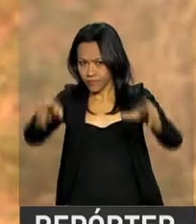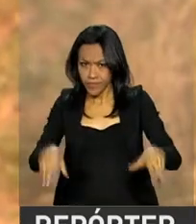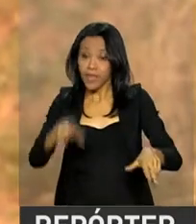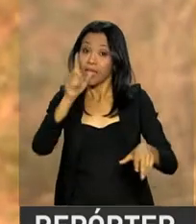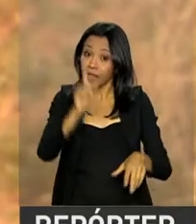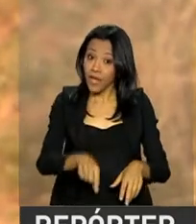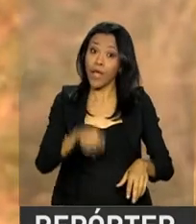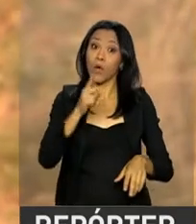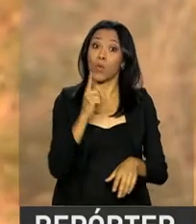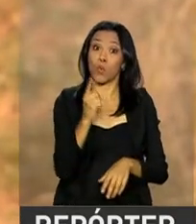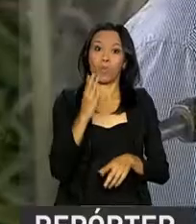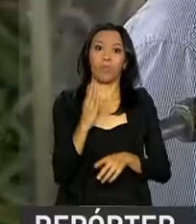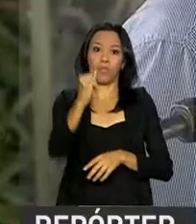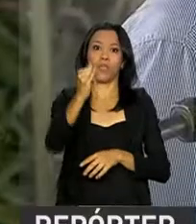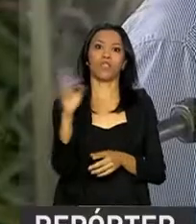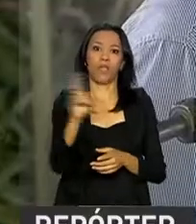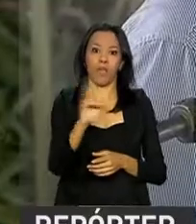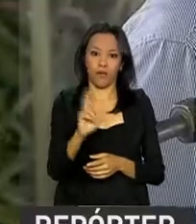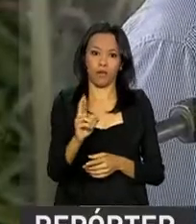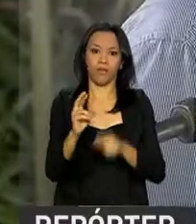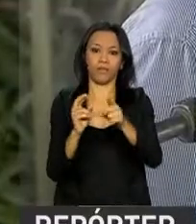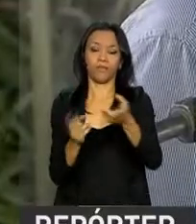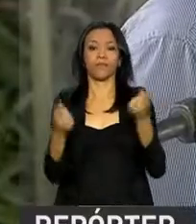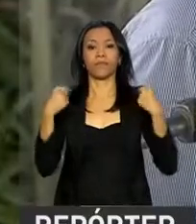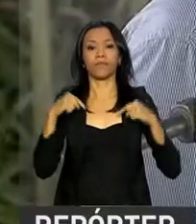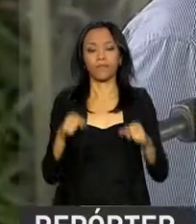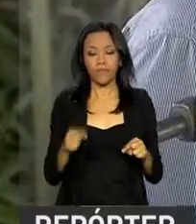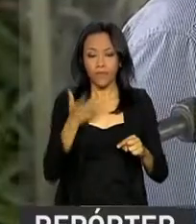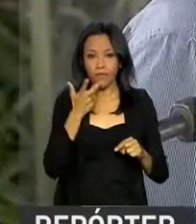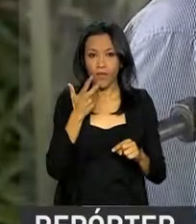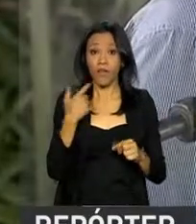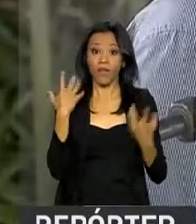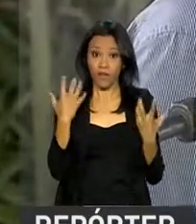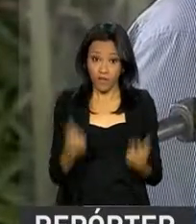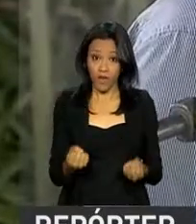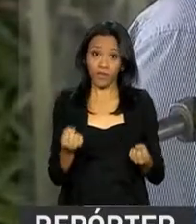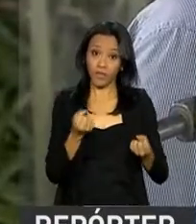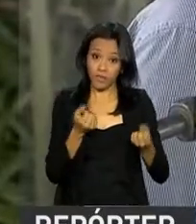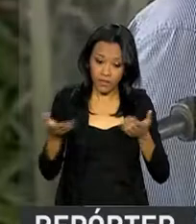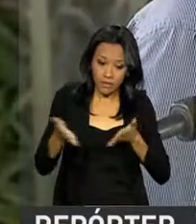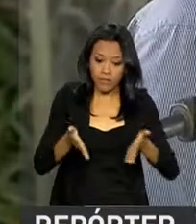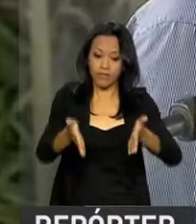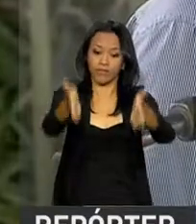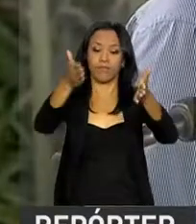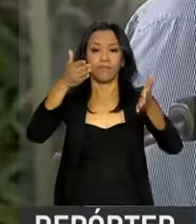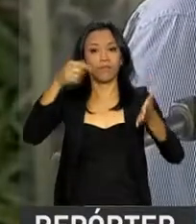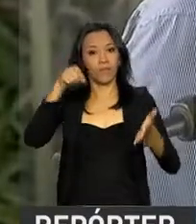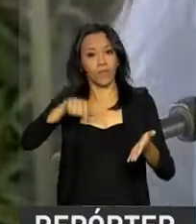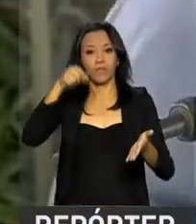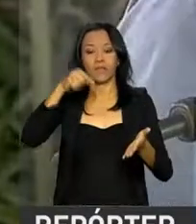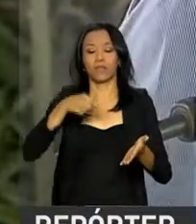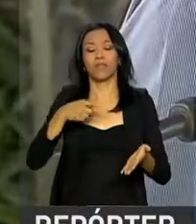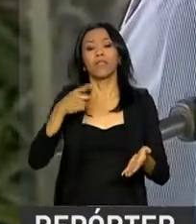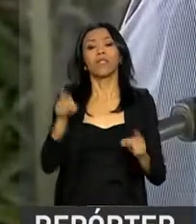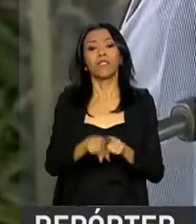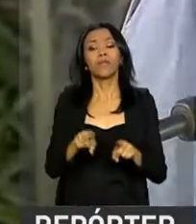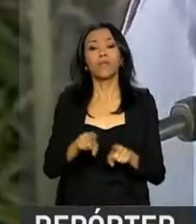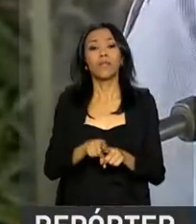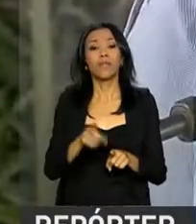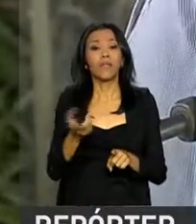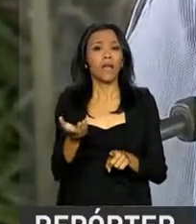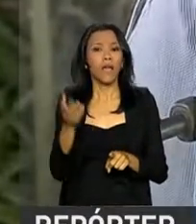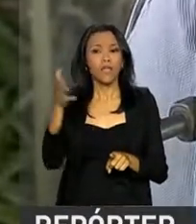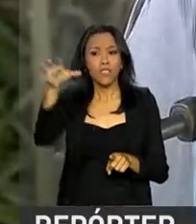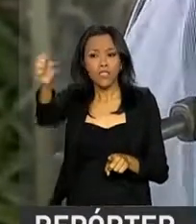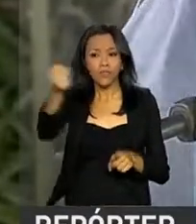bilhão de reais nós temos que caminhar por essa trilha e portanto juntar aqueles que